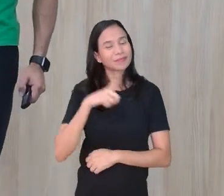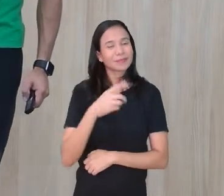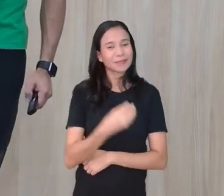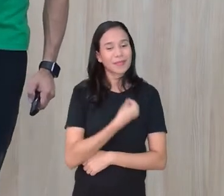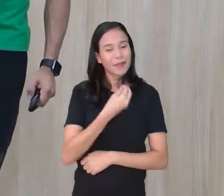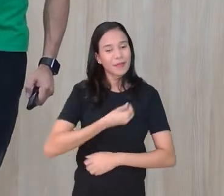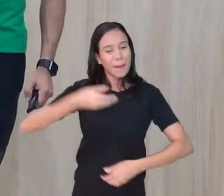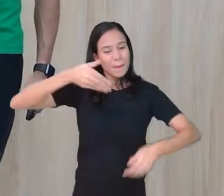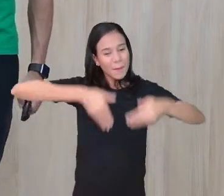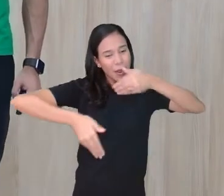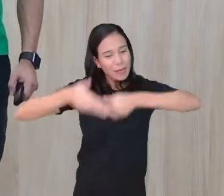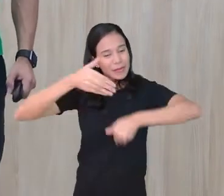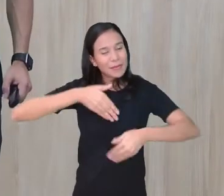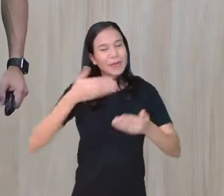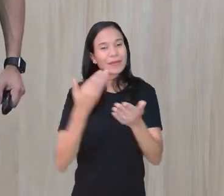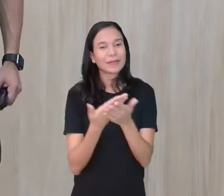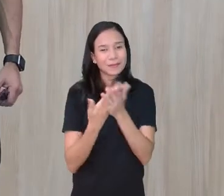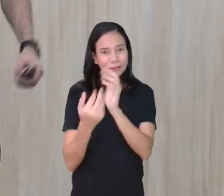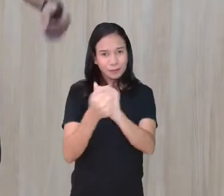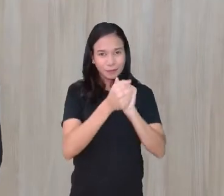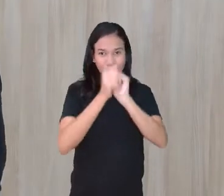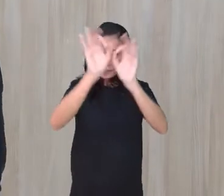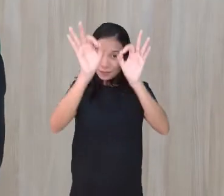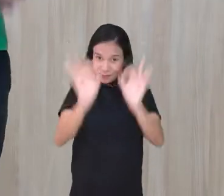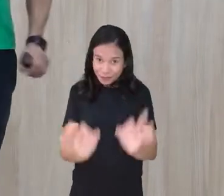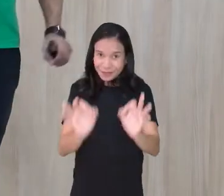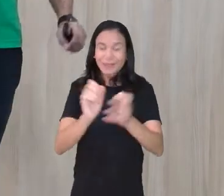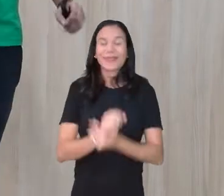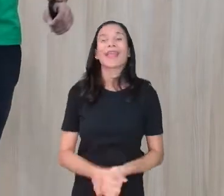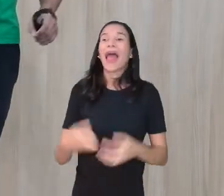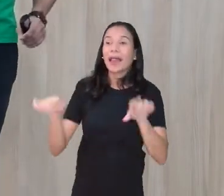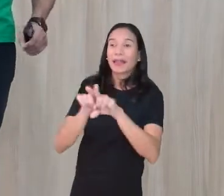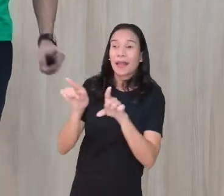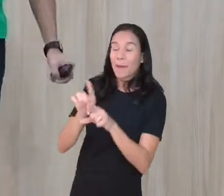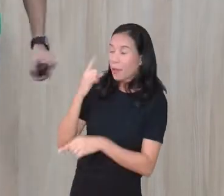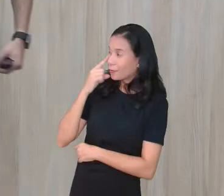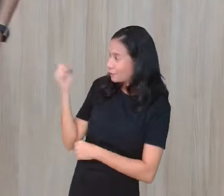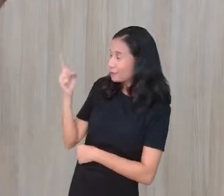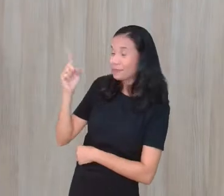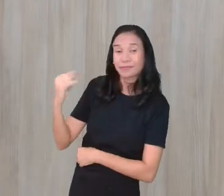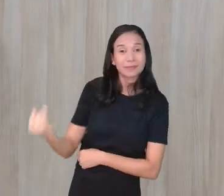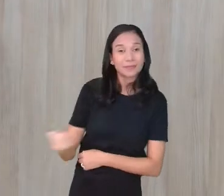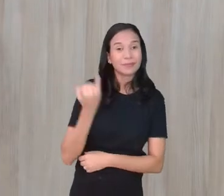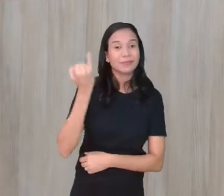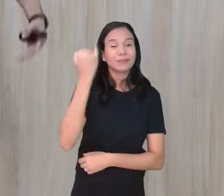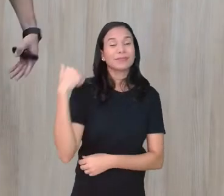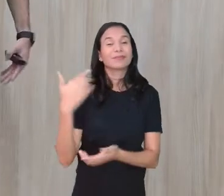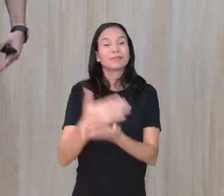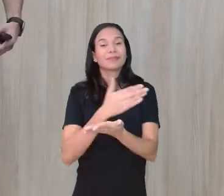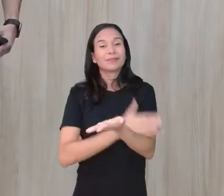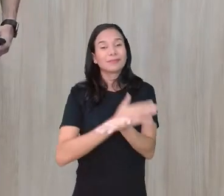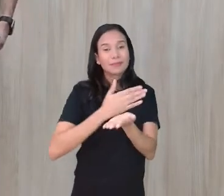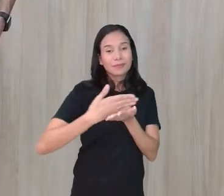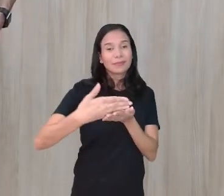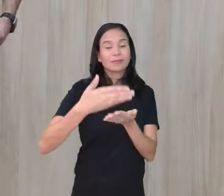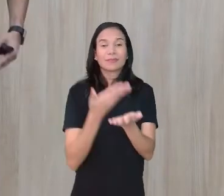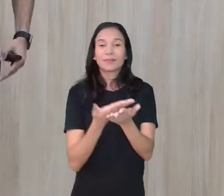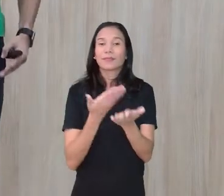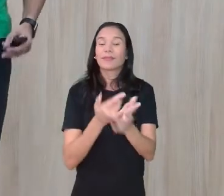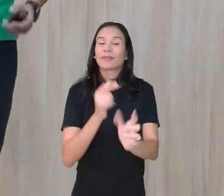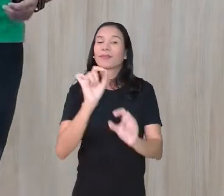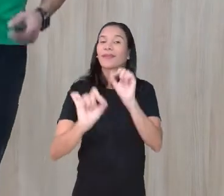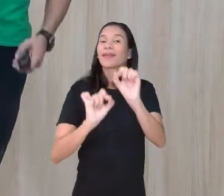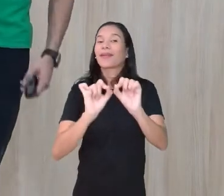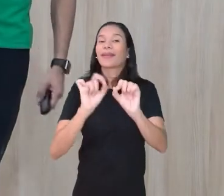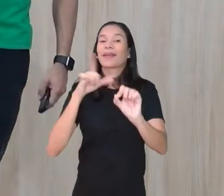e participar da aula aqui com a gente, certo? Outro ponto bastante importante, antes de darmos início aí à nossa aula, é em